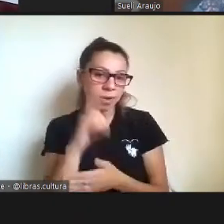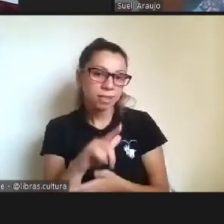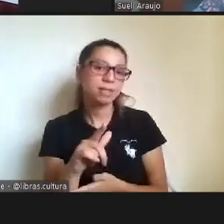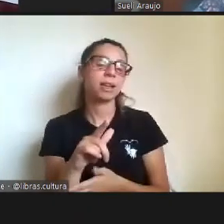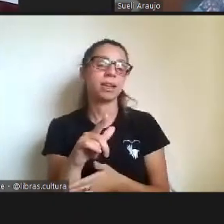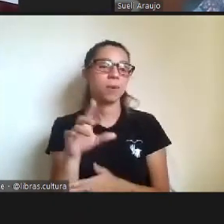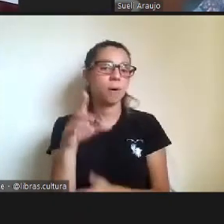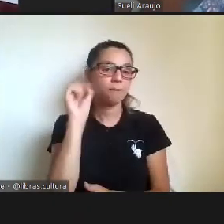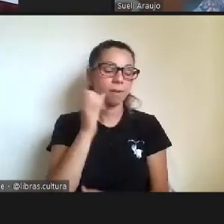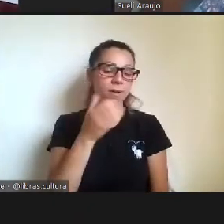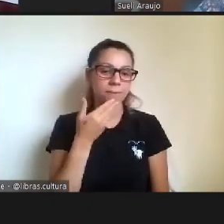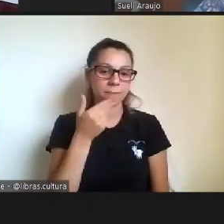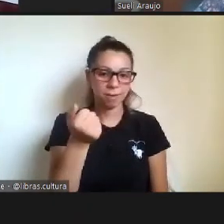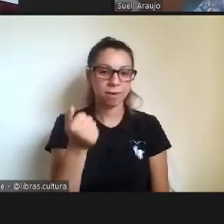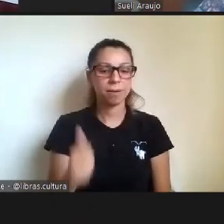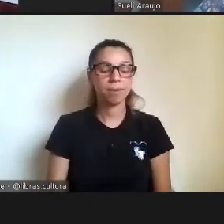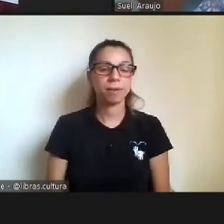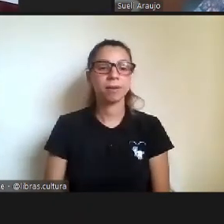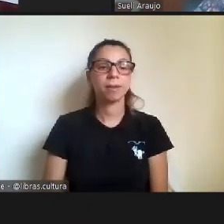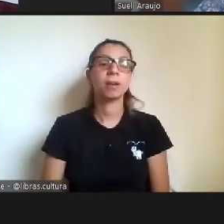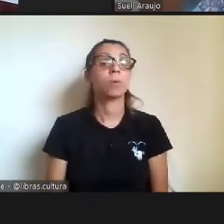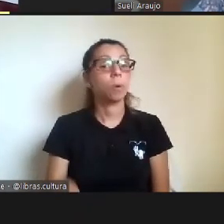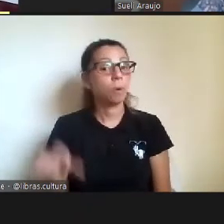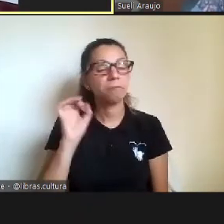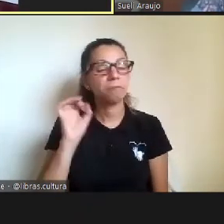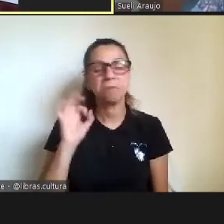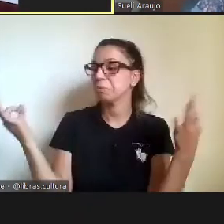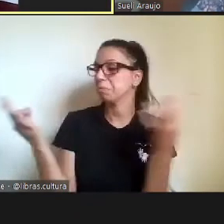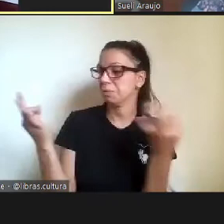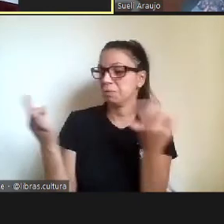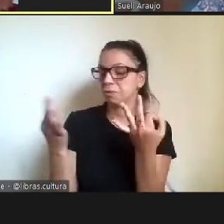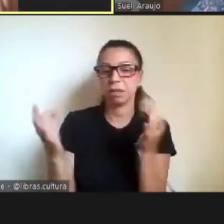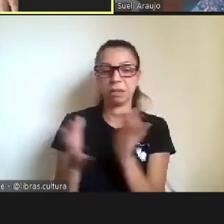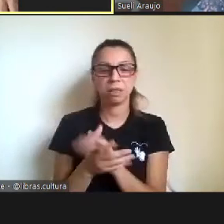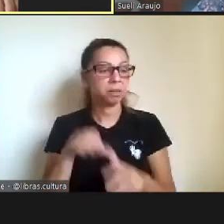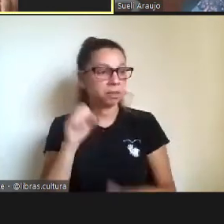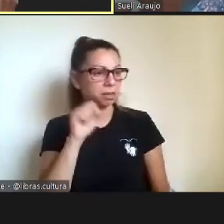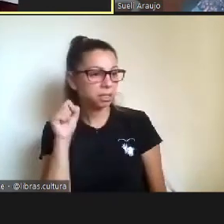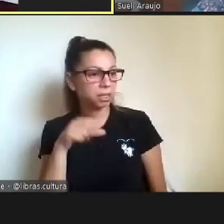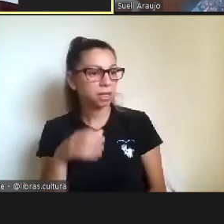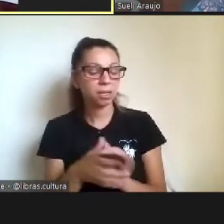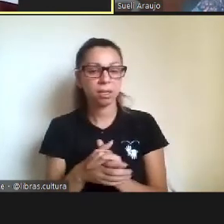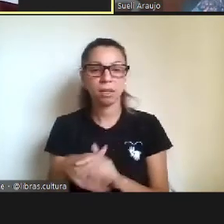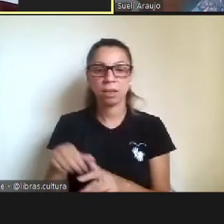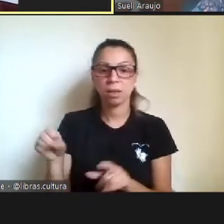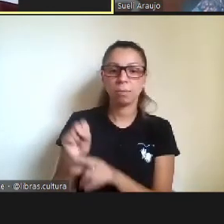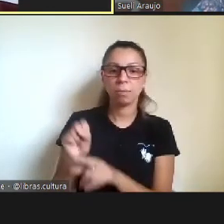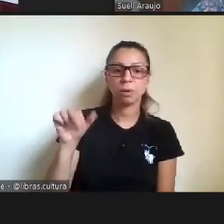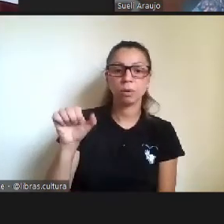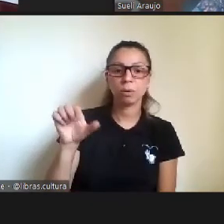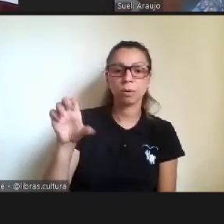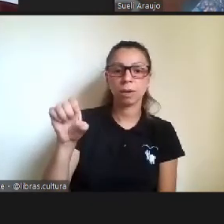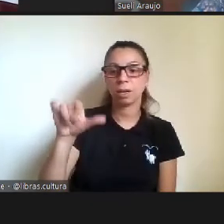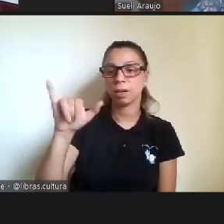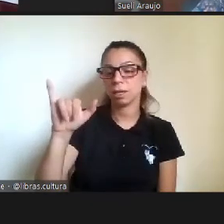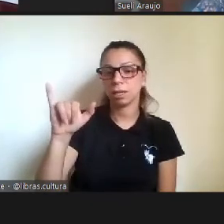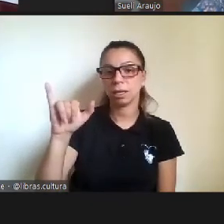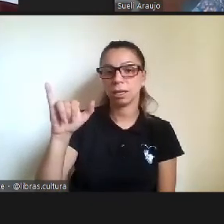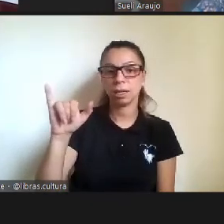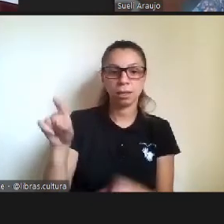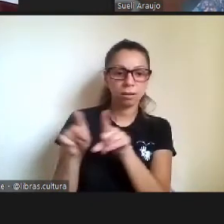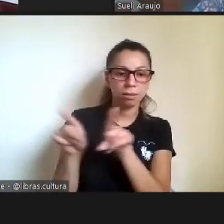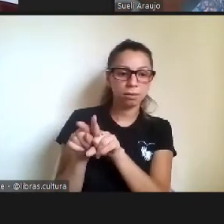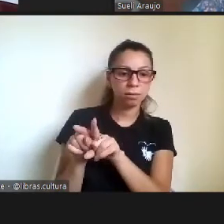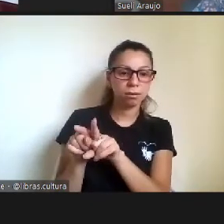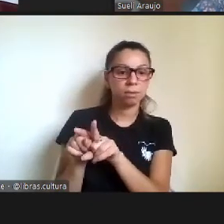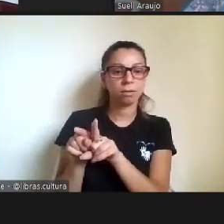Jéssica? Eu estou ouvindo perfeitamente. Sim? E consegue ouvir Sueli? Se ela estiver falando, eu não